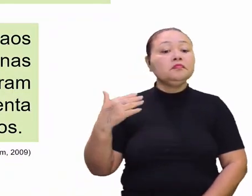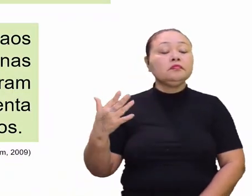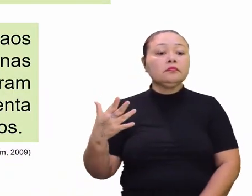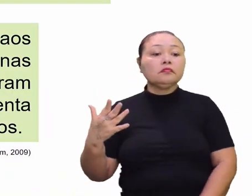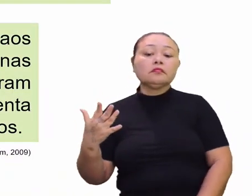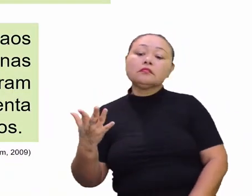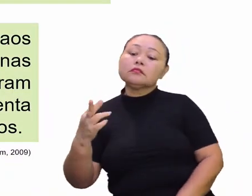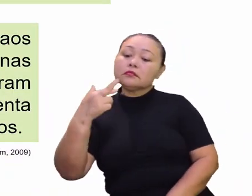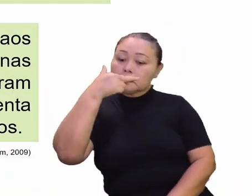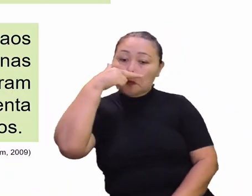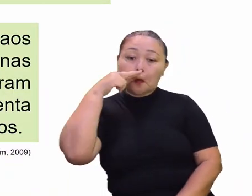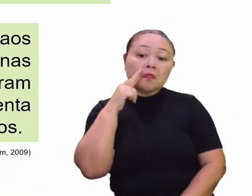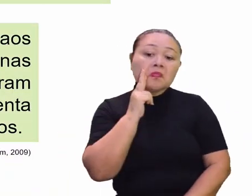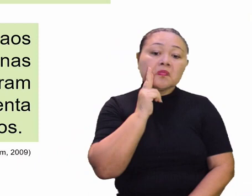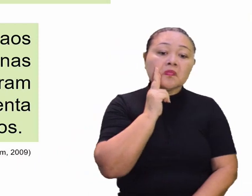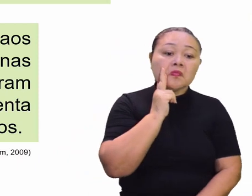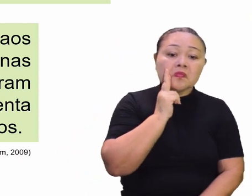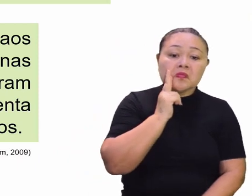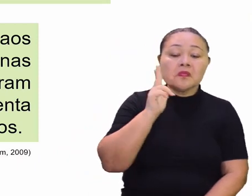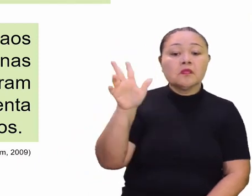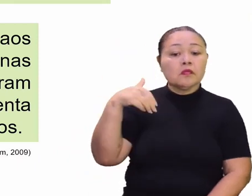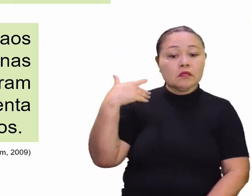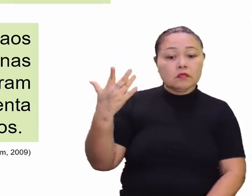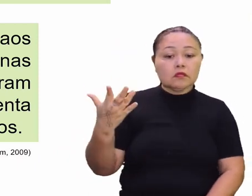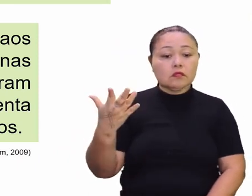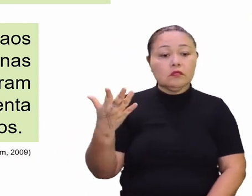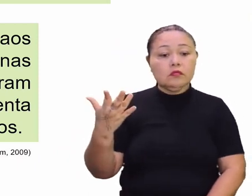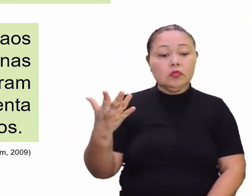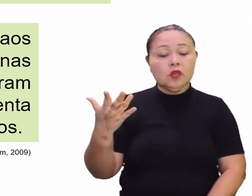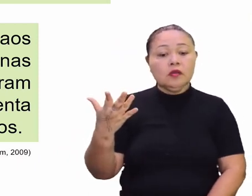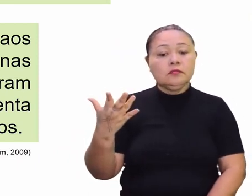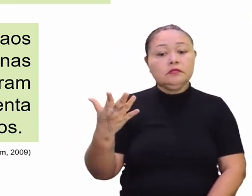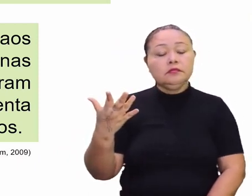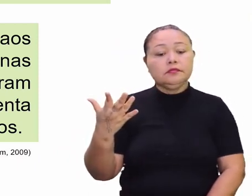quando Rondon estava vindo com seus